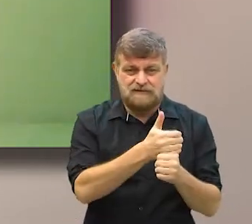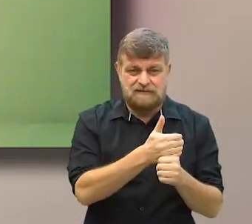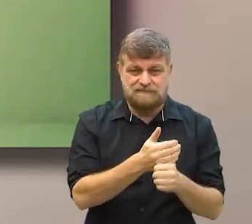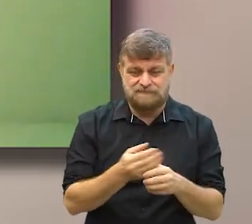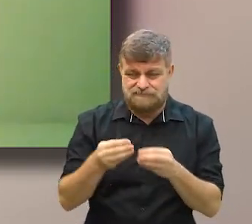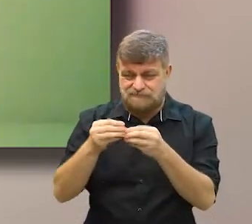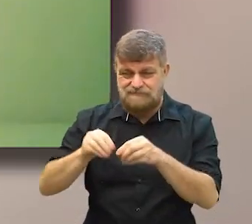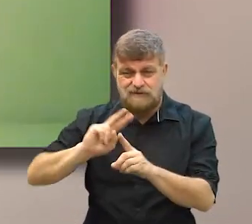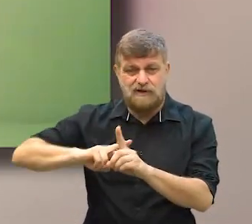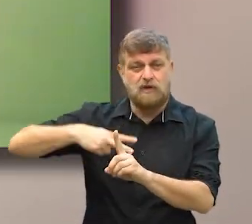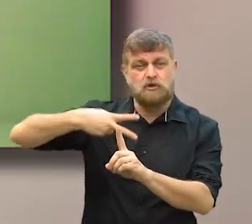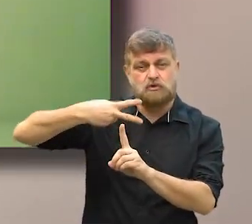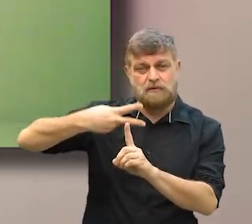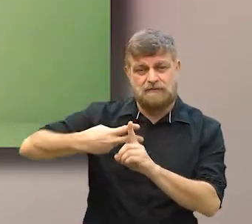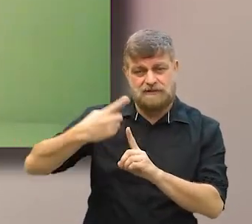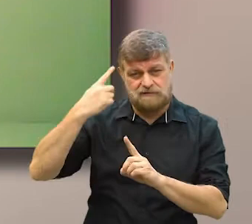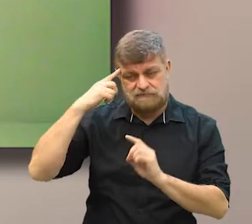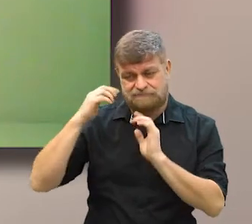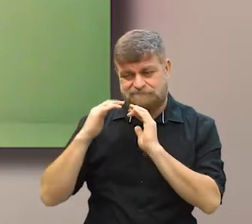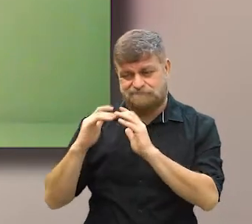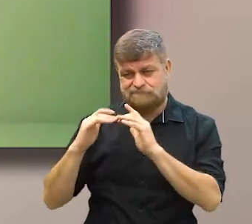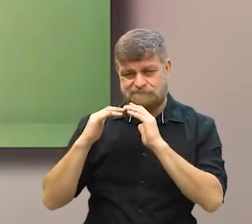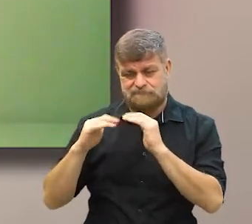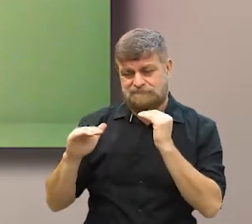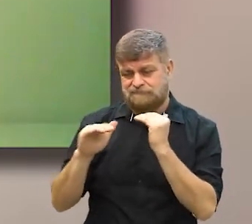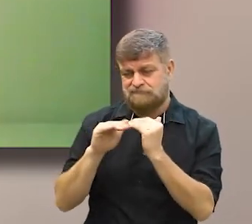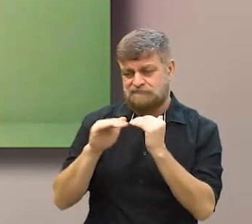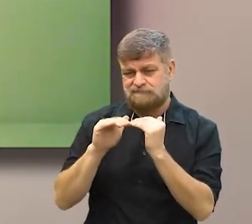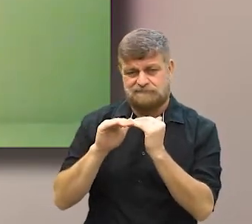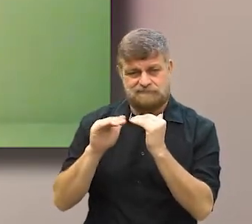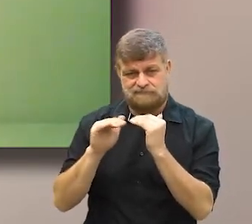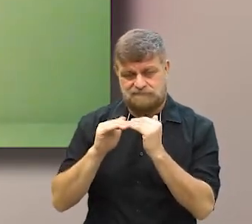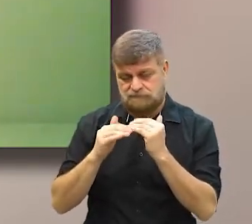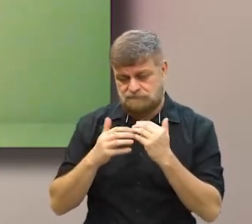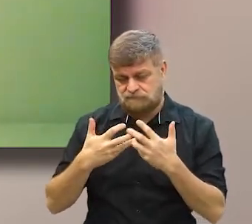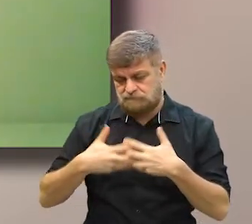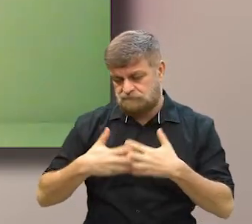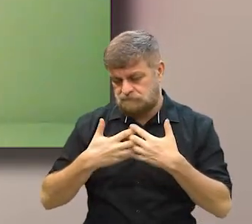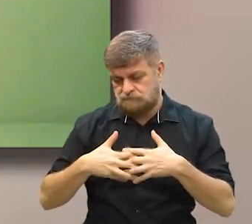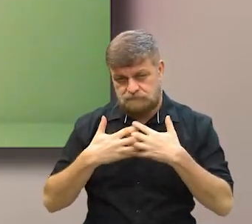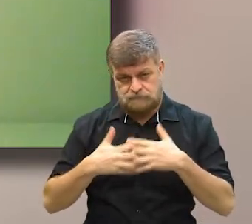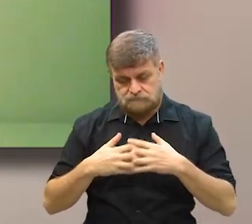e aí ele prejudica 2 vezes o funcionamento, o equilíbrio,